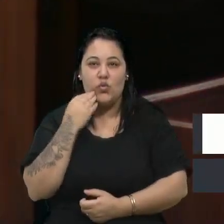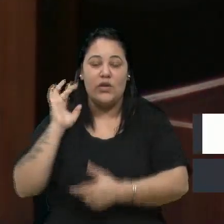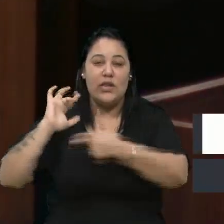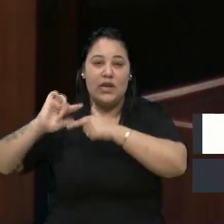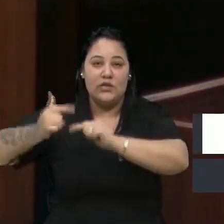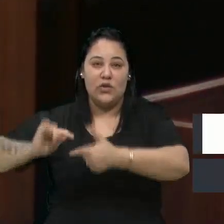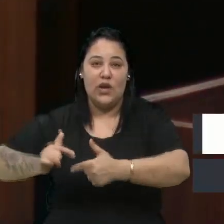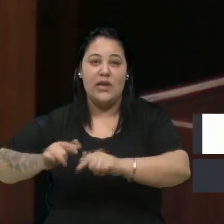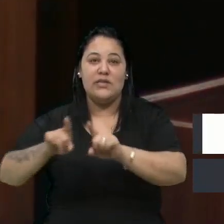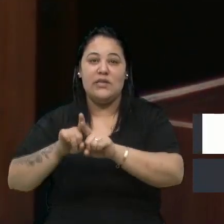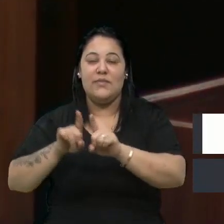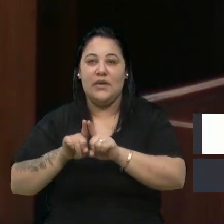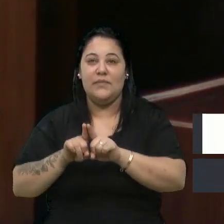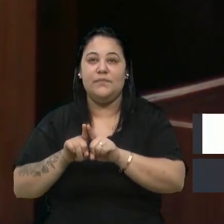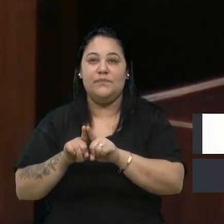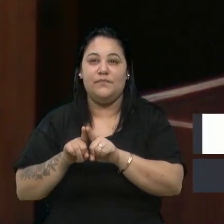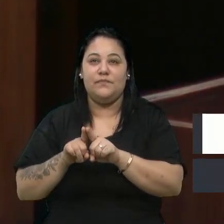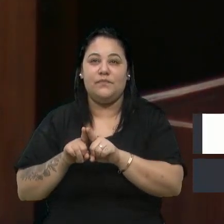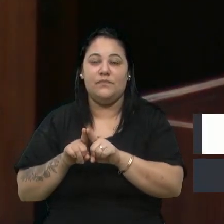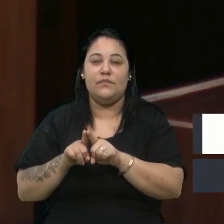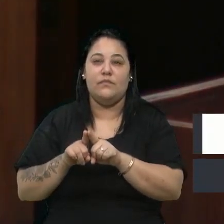tradicionalista, vem